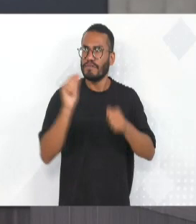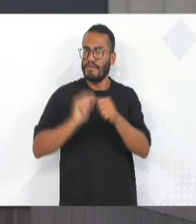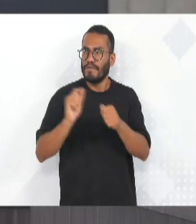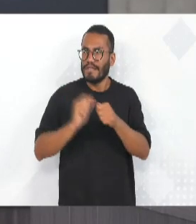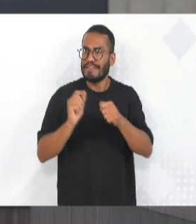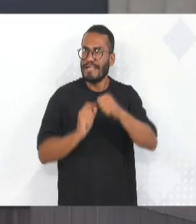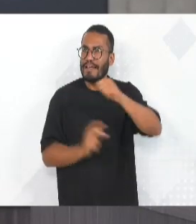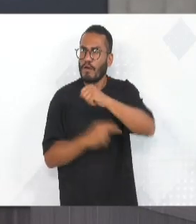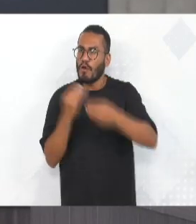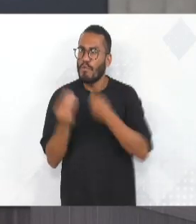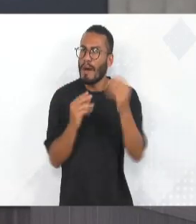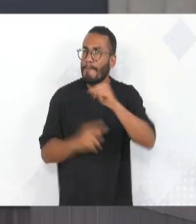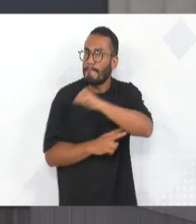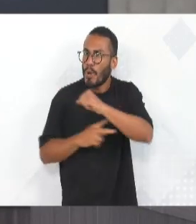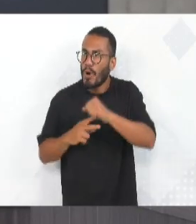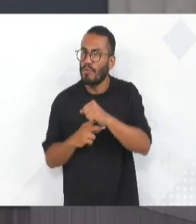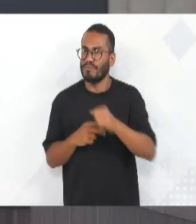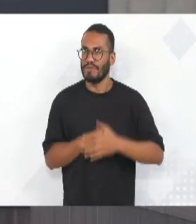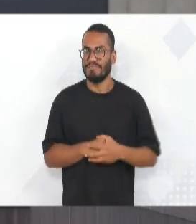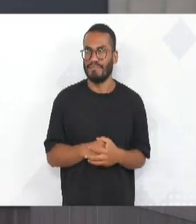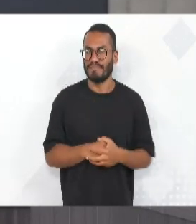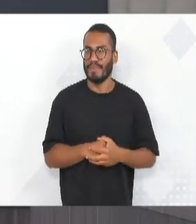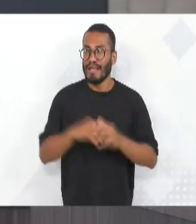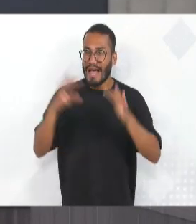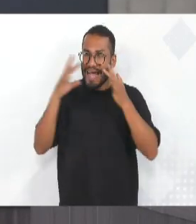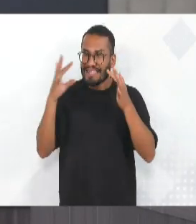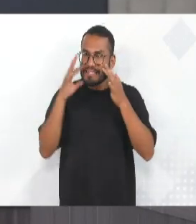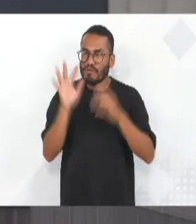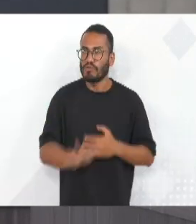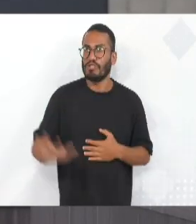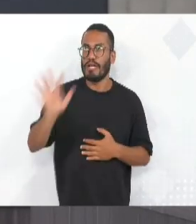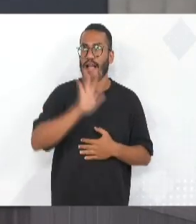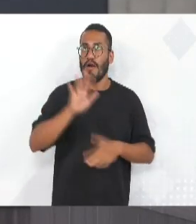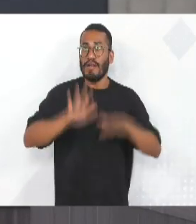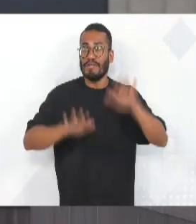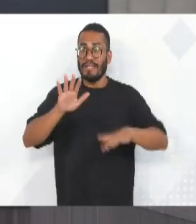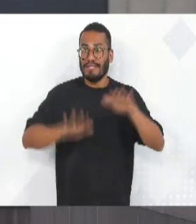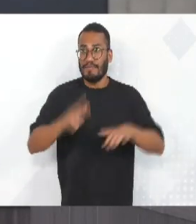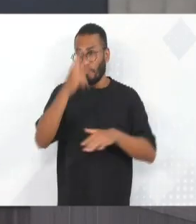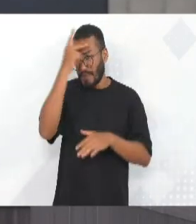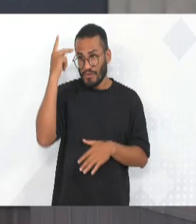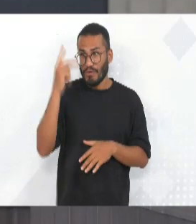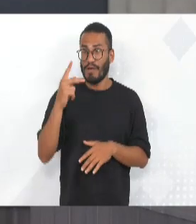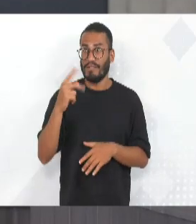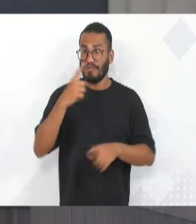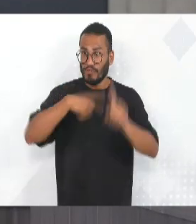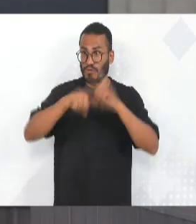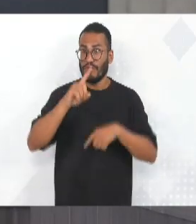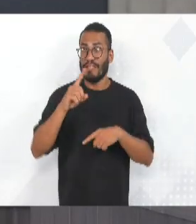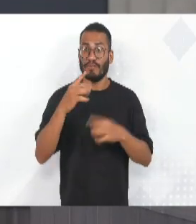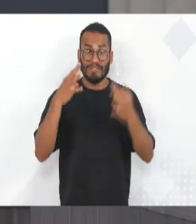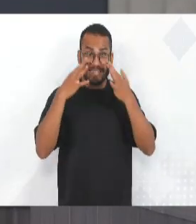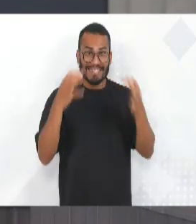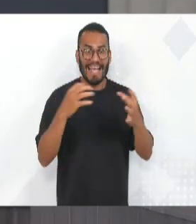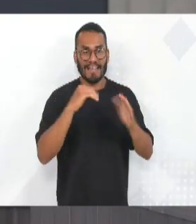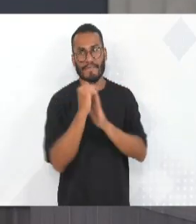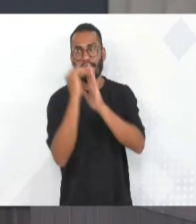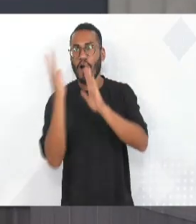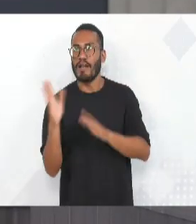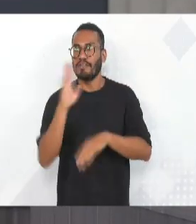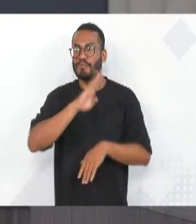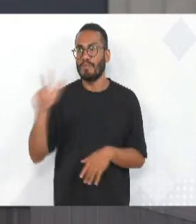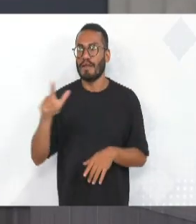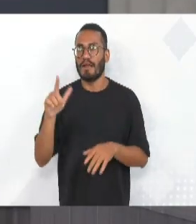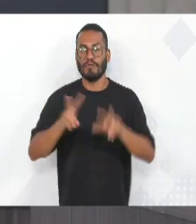essa ponte e eu chamo a atenção de uma forma geral Muitas vezes os cases de Blumenau são destaque é reconhecidos fora não só na educação em outras áreas